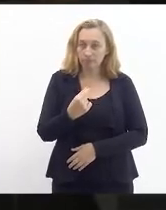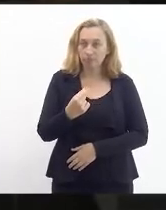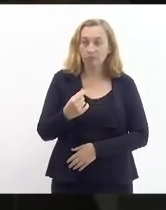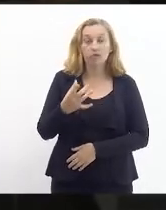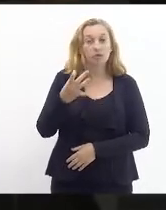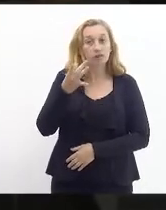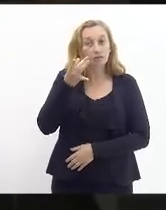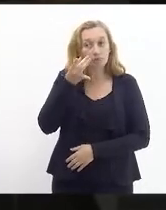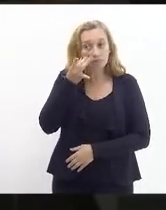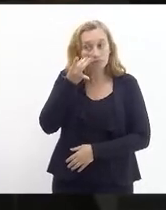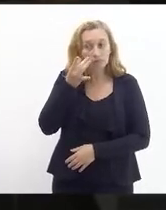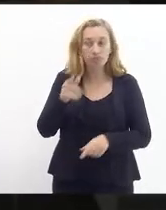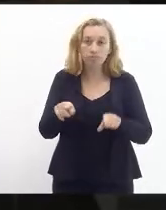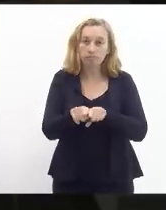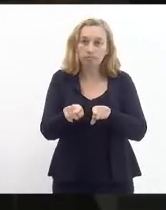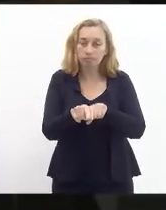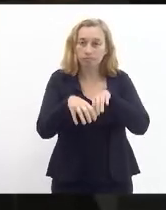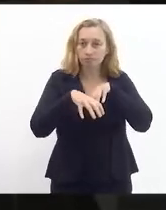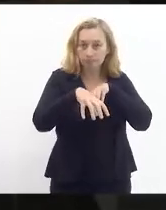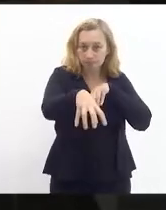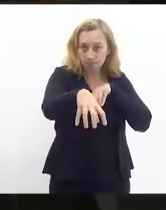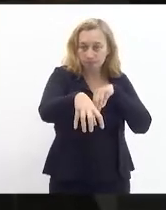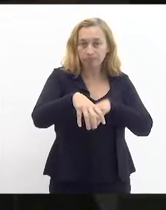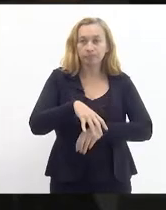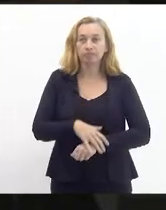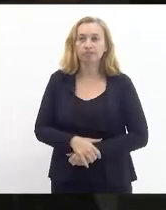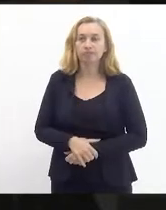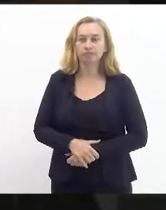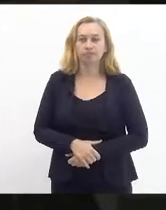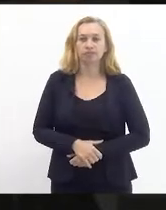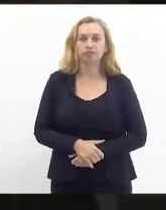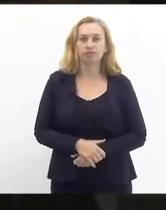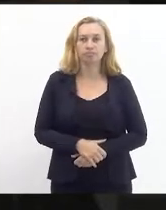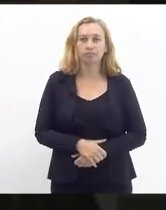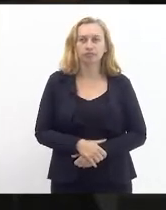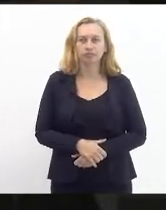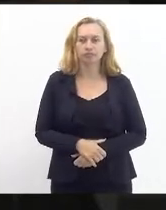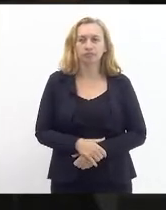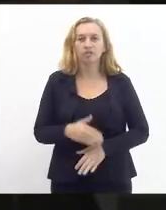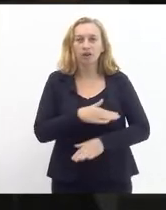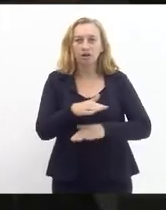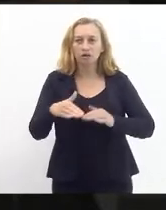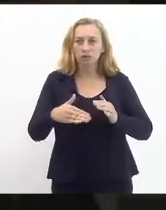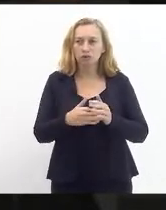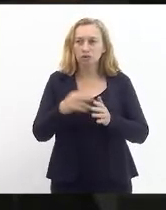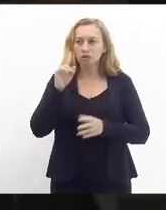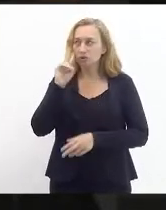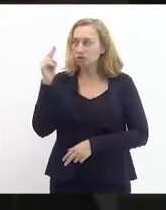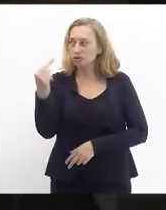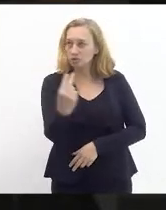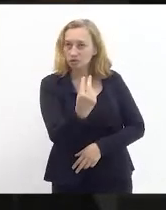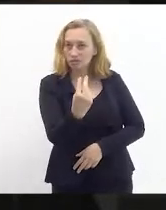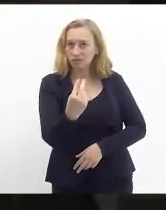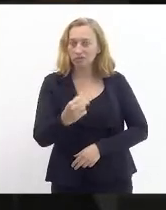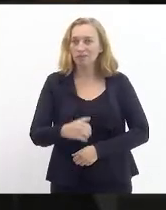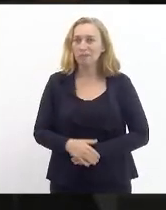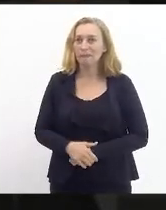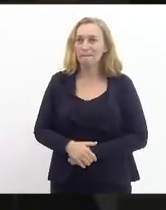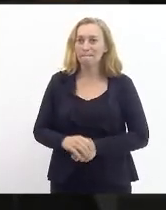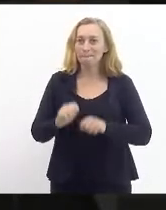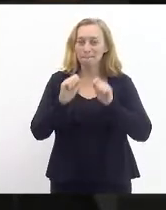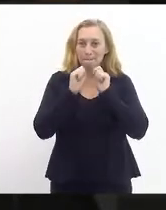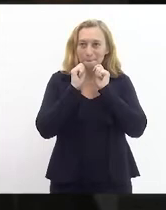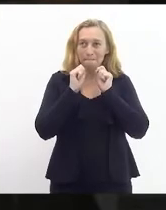presencial ou remota senhoras e senhores telespectadores da